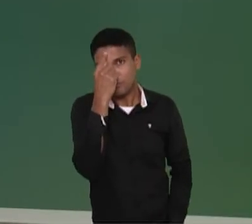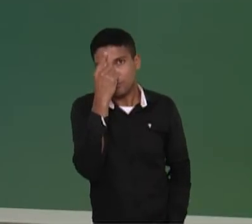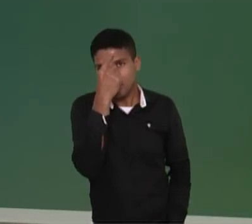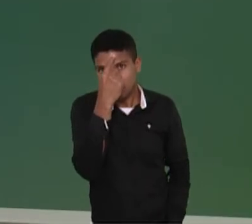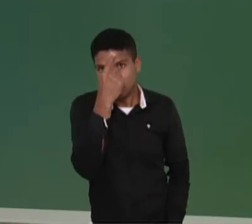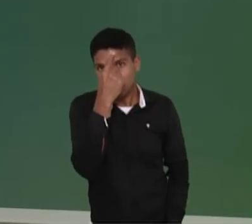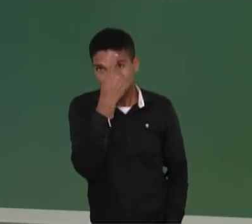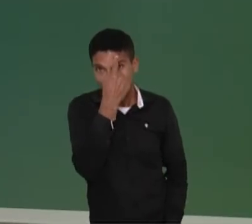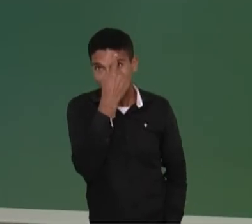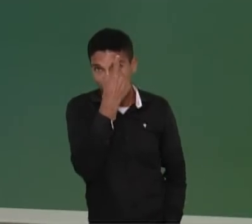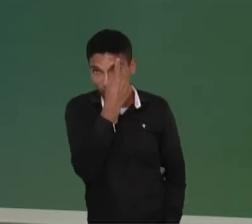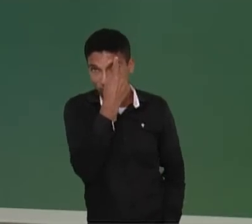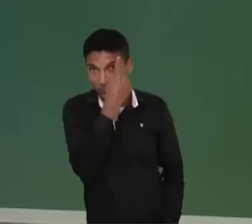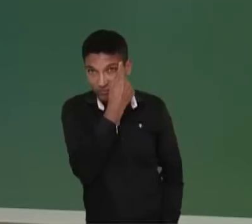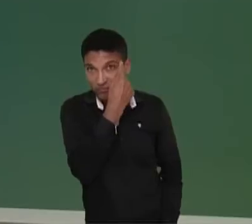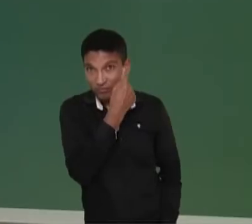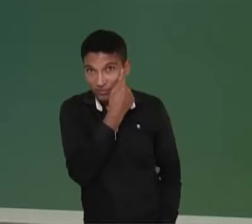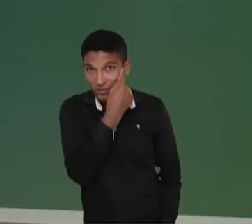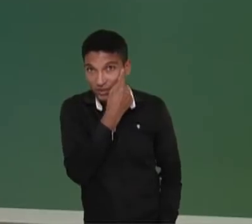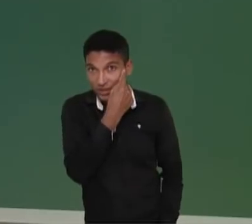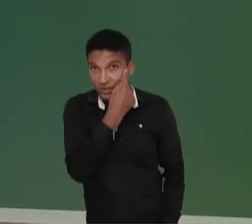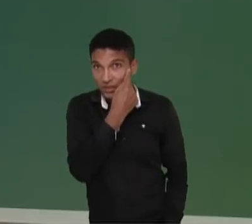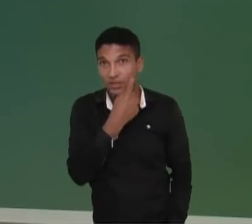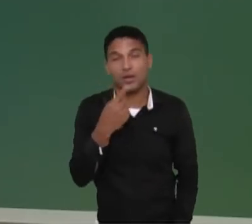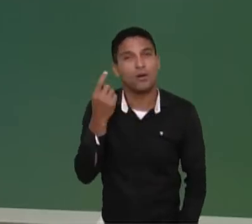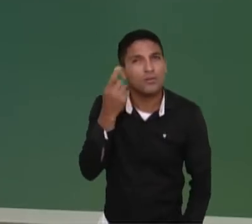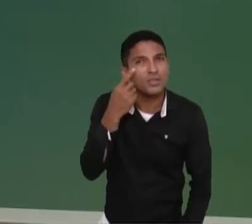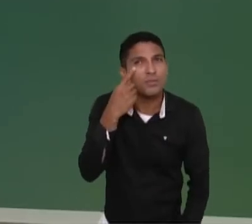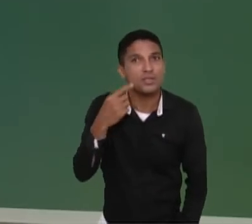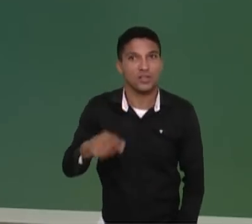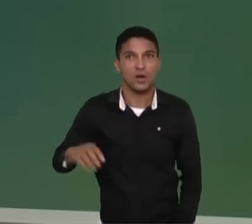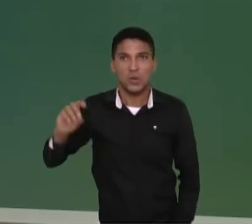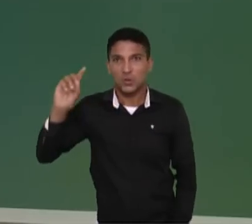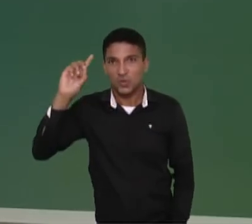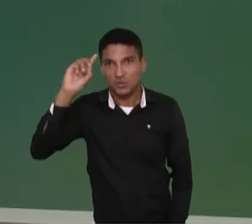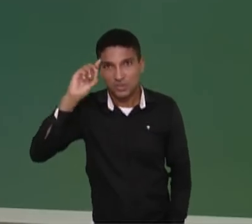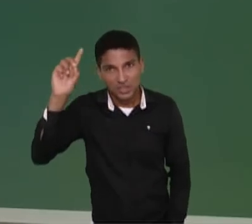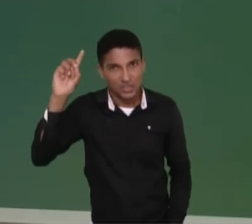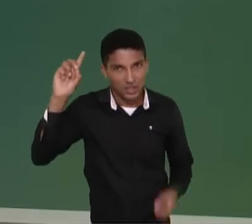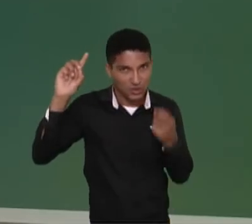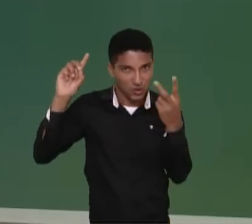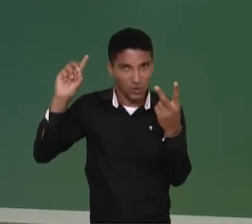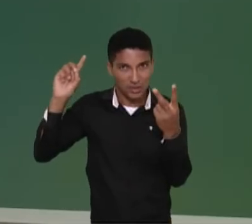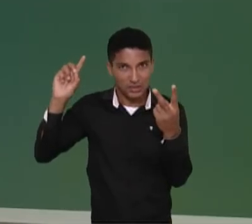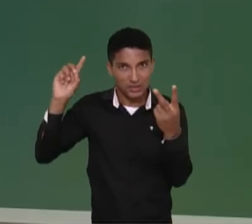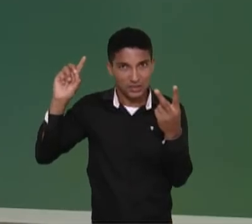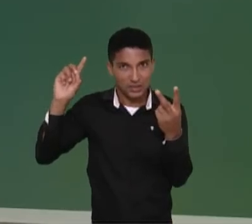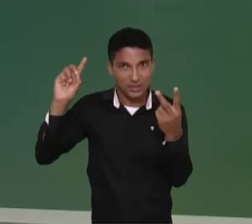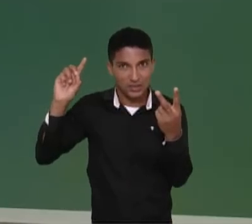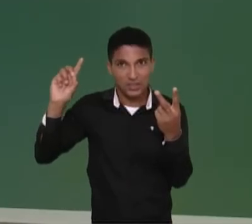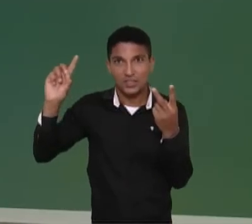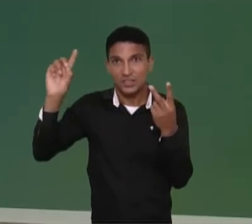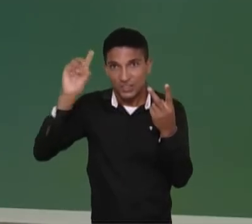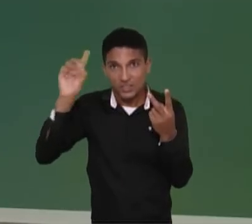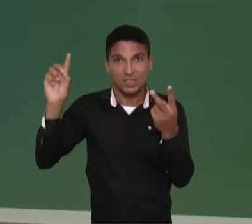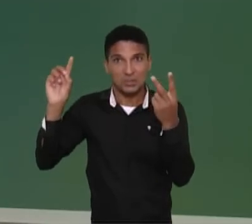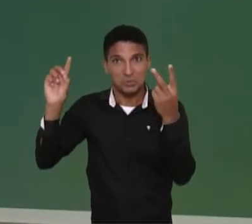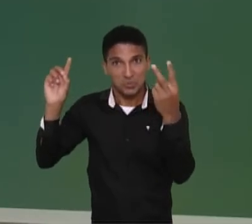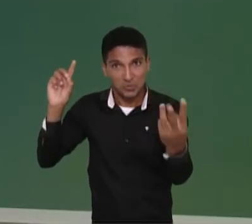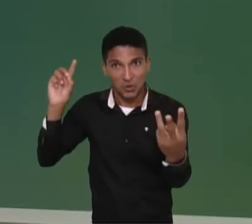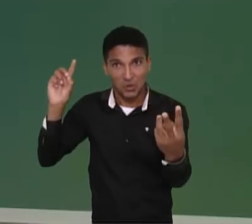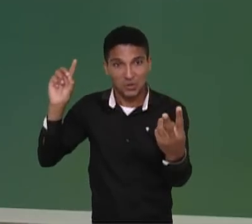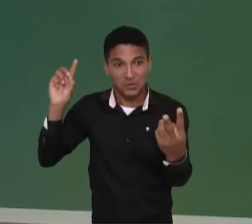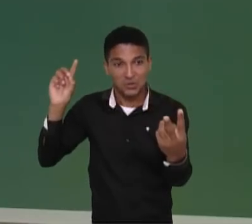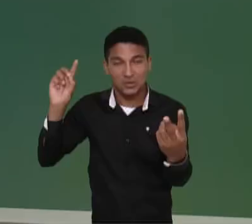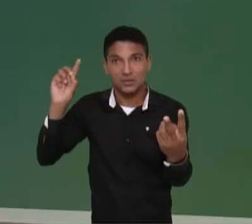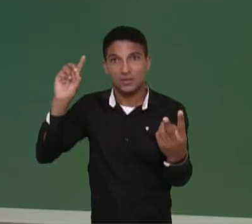segundo dia ele vai estar mais 2 minutos atrasado. Mas se eu pensar na soma total, eu tenho 4 minutos de atraso, certo? Se